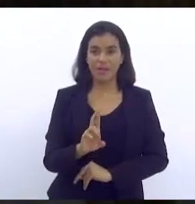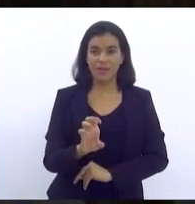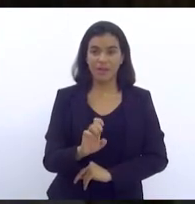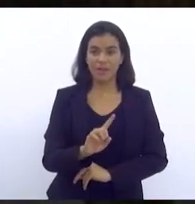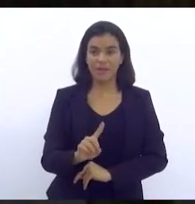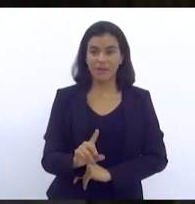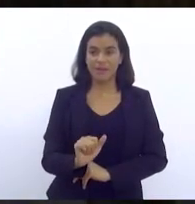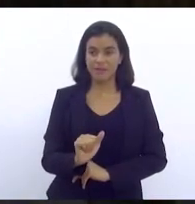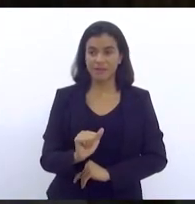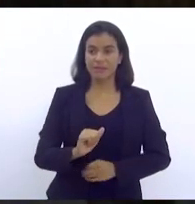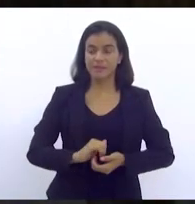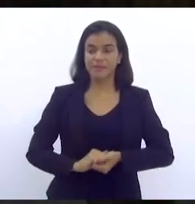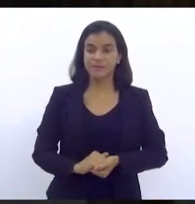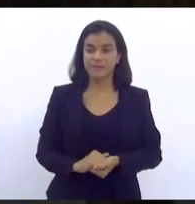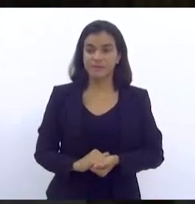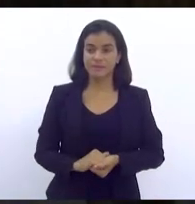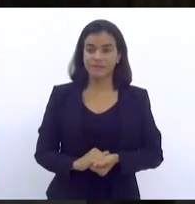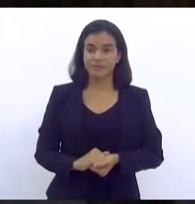Teresa